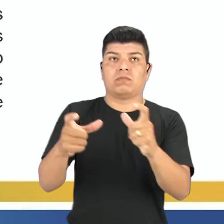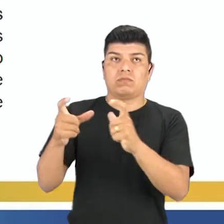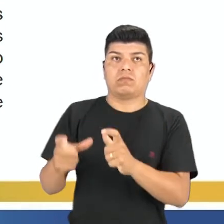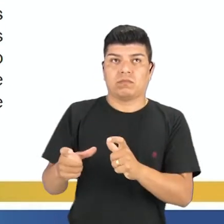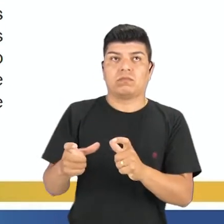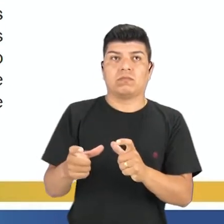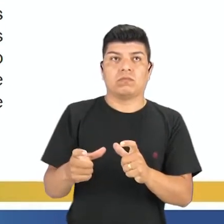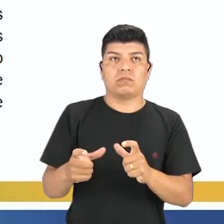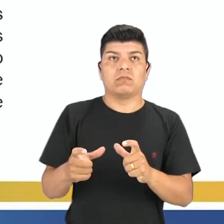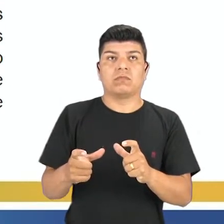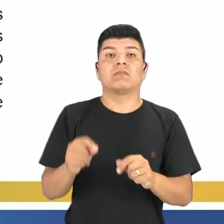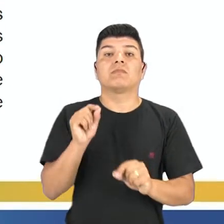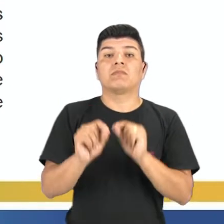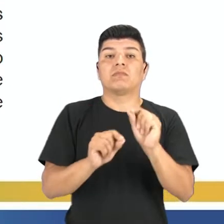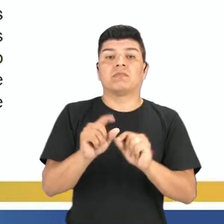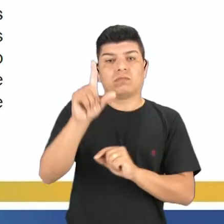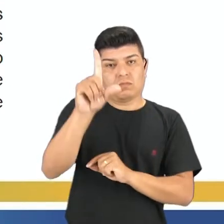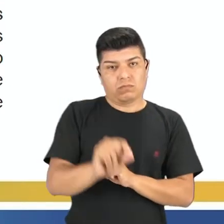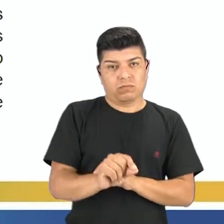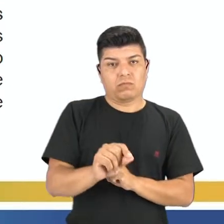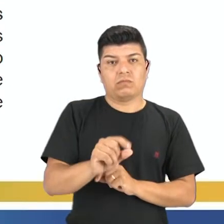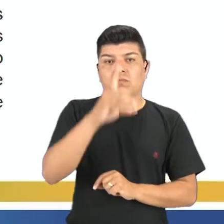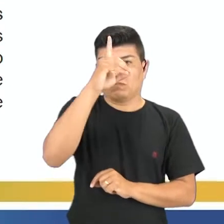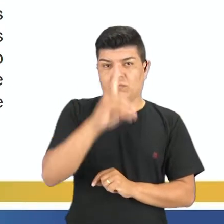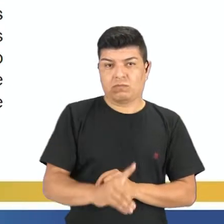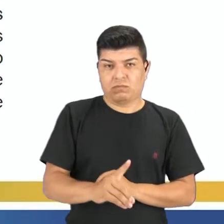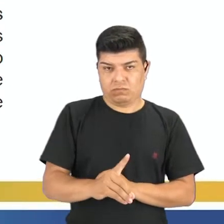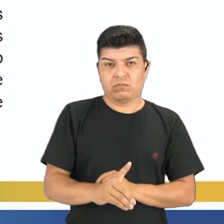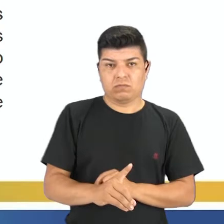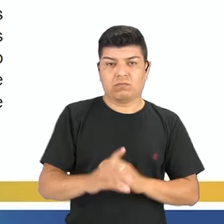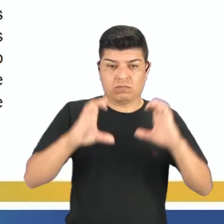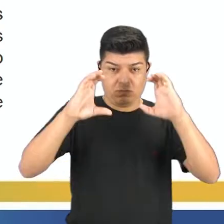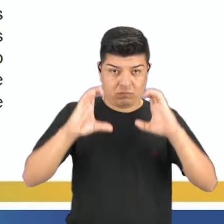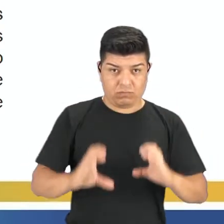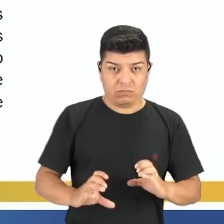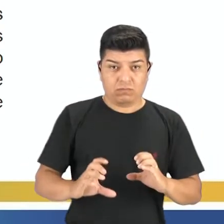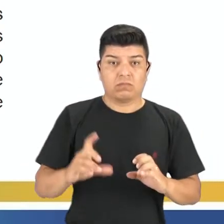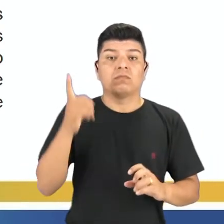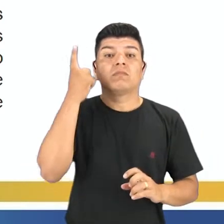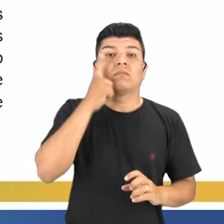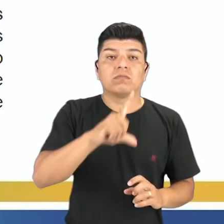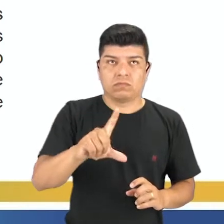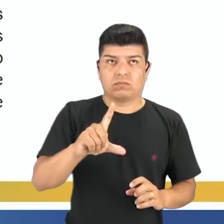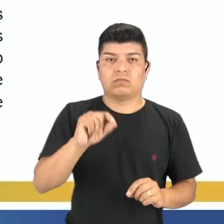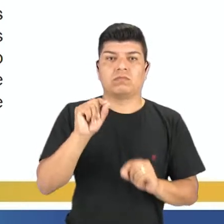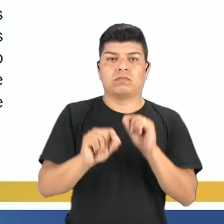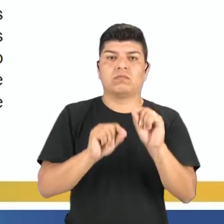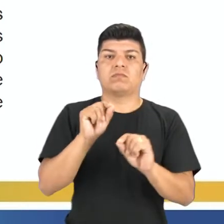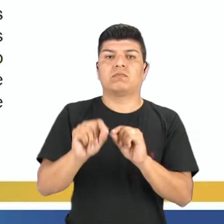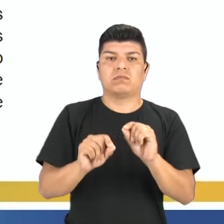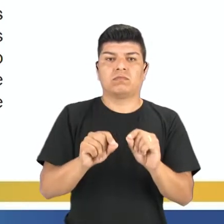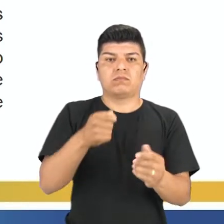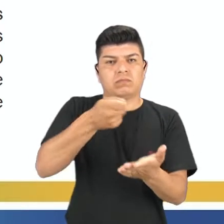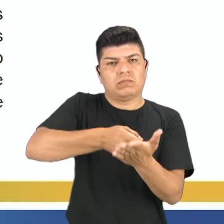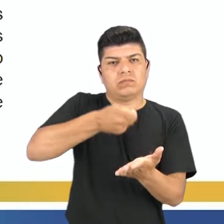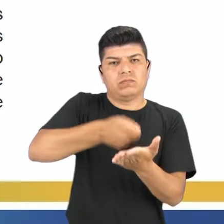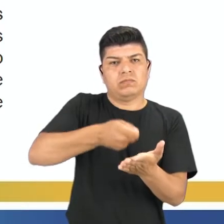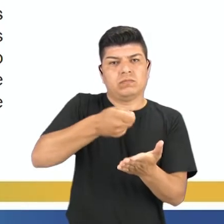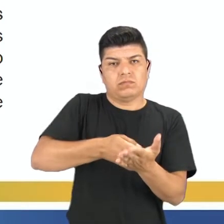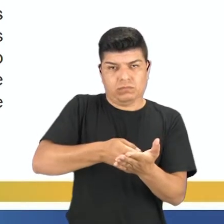democrático implica a noção mínima dos direitos de cidadão e a capacidade de reivindicá-los dos